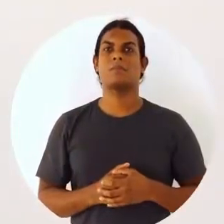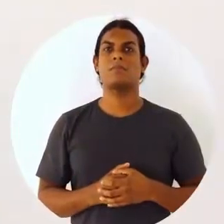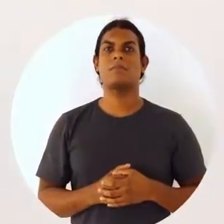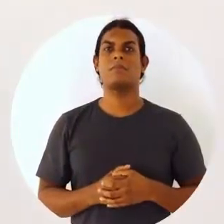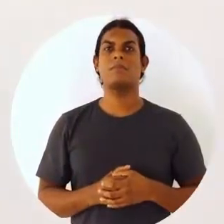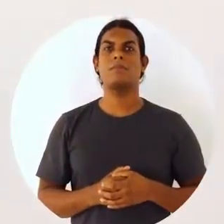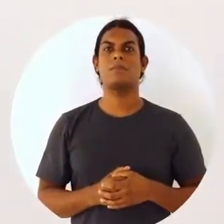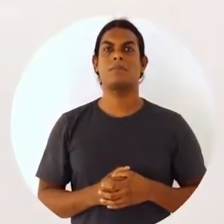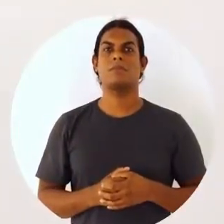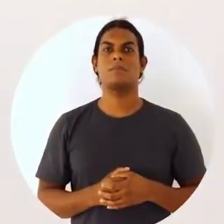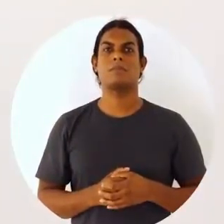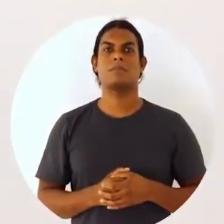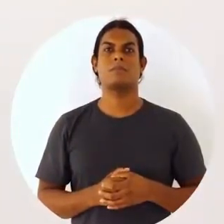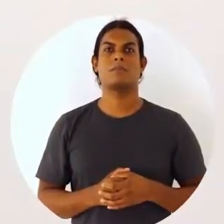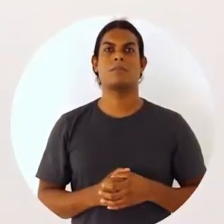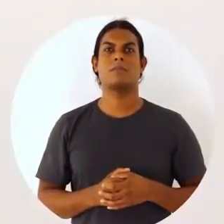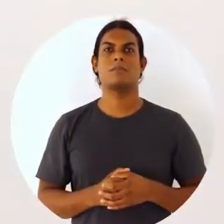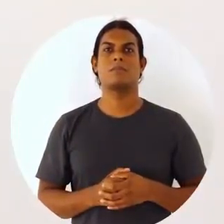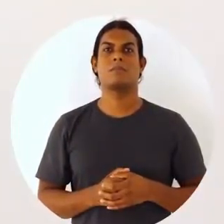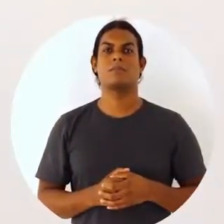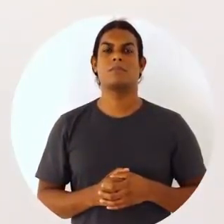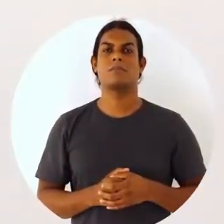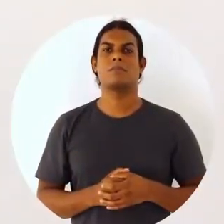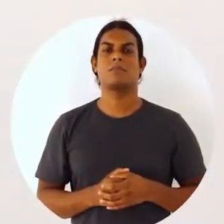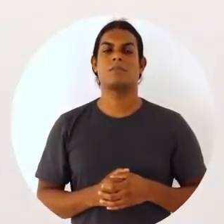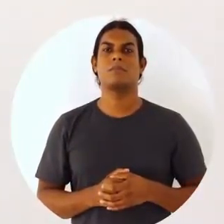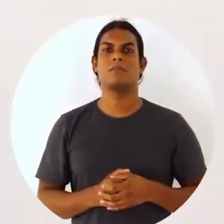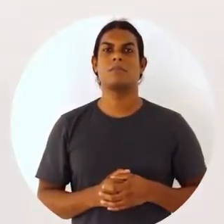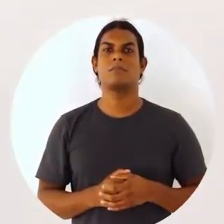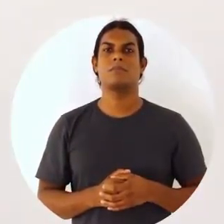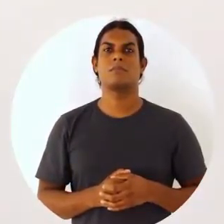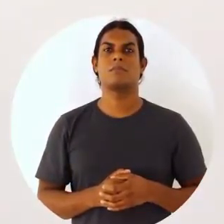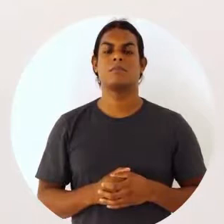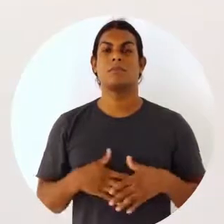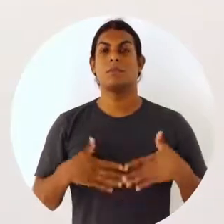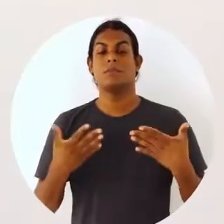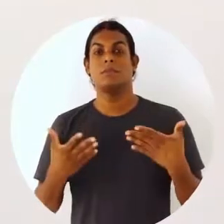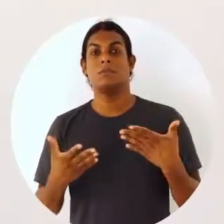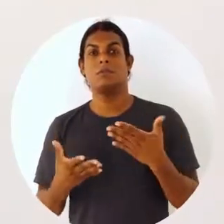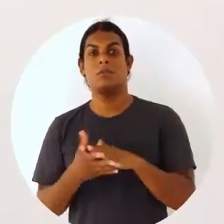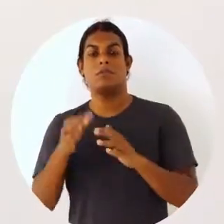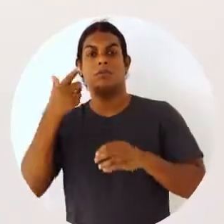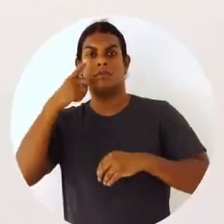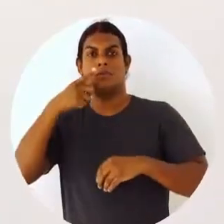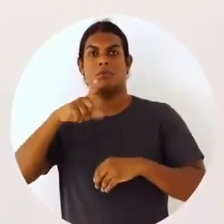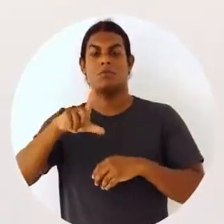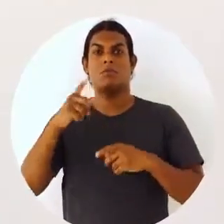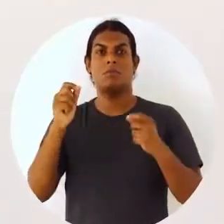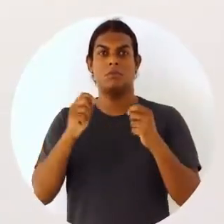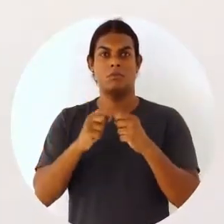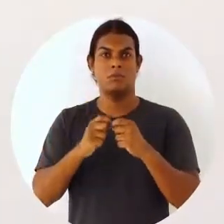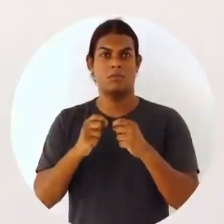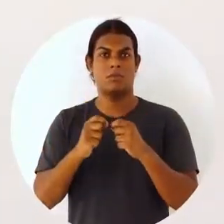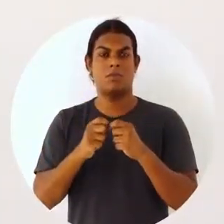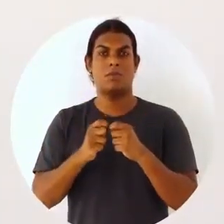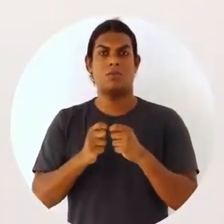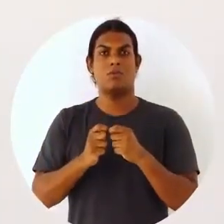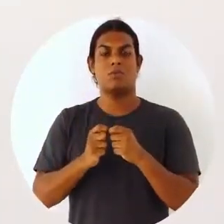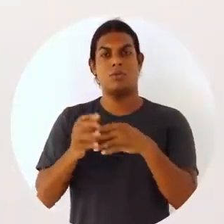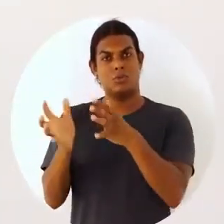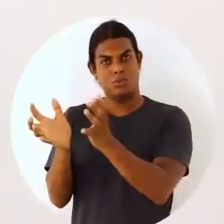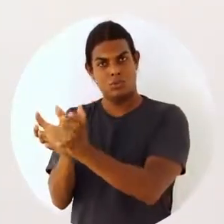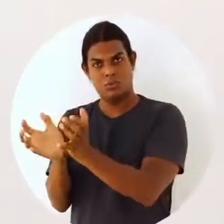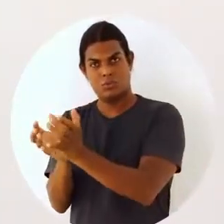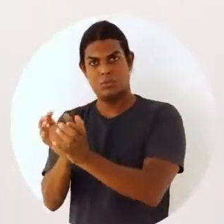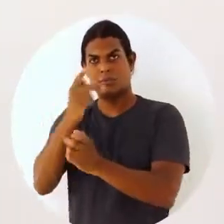com que ele fizesse aquela produção a mais. Então, a partir disso, eu consigo fazer com que os indivíduos, eles, de fato,